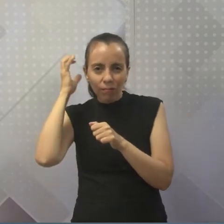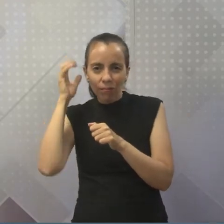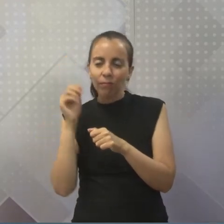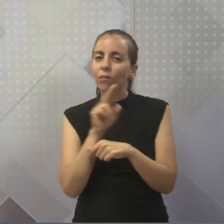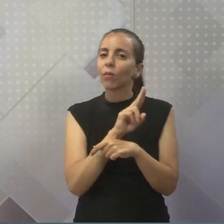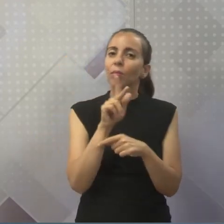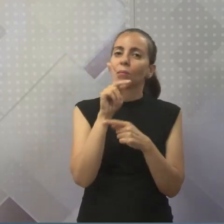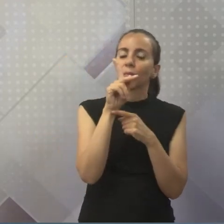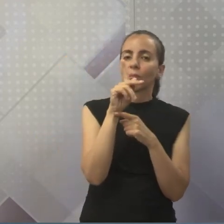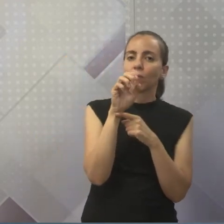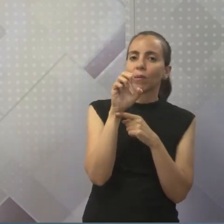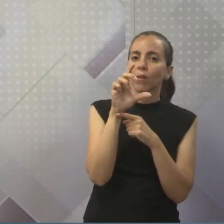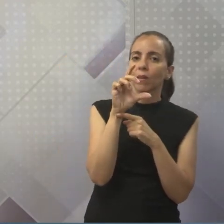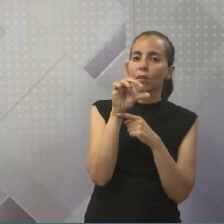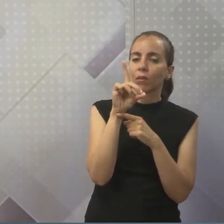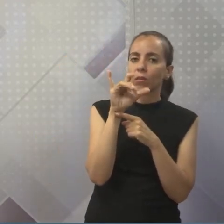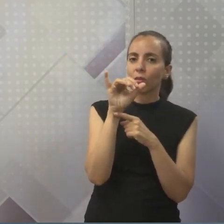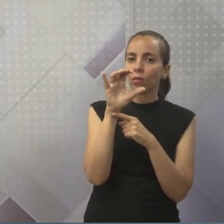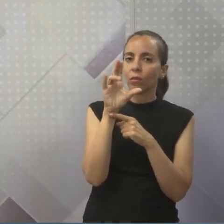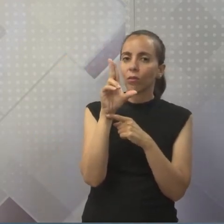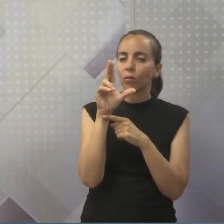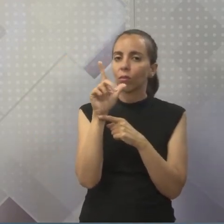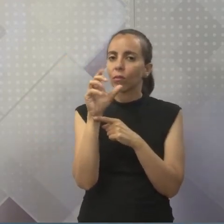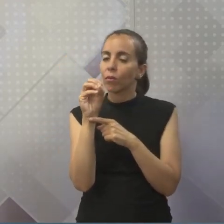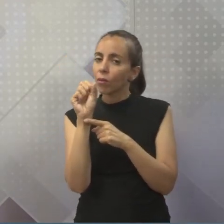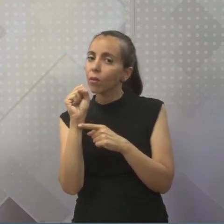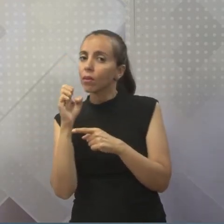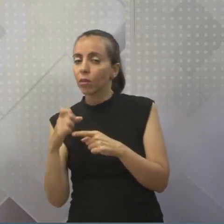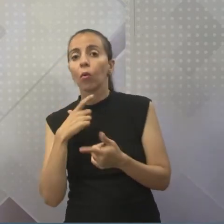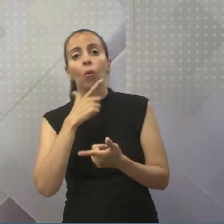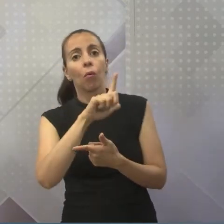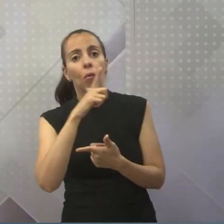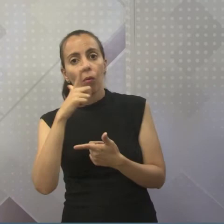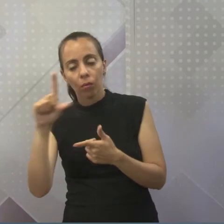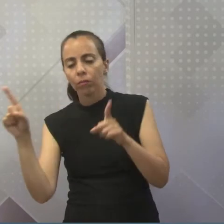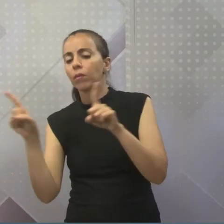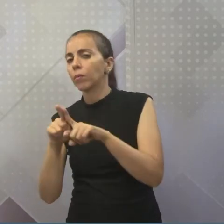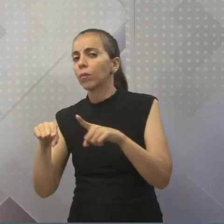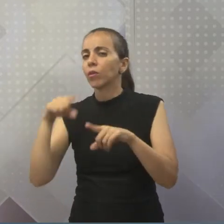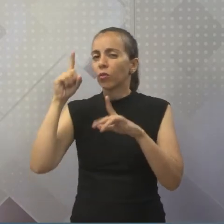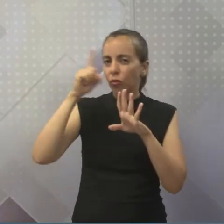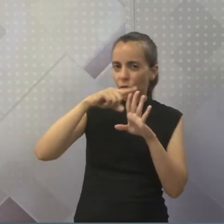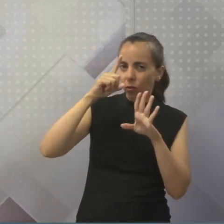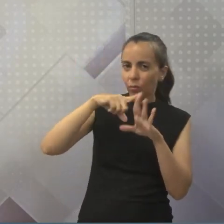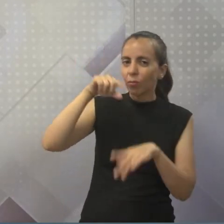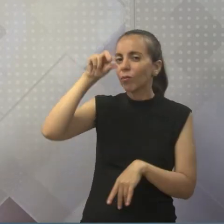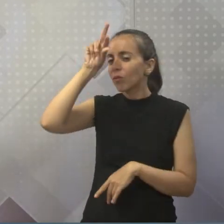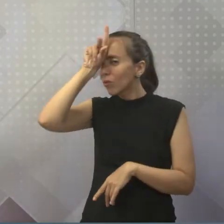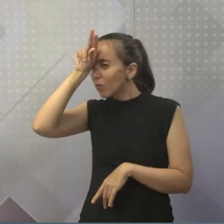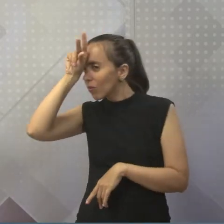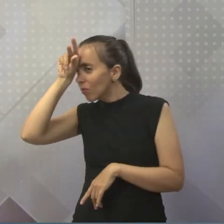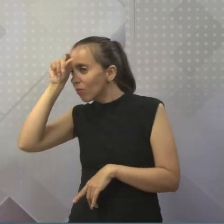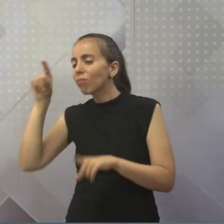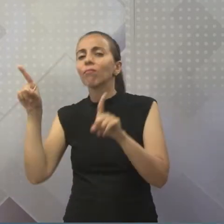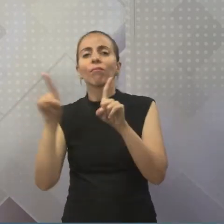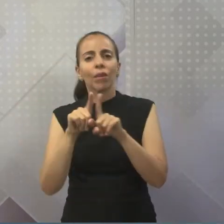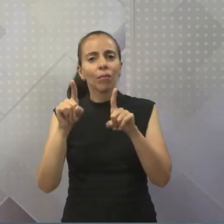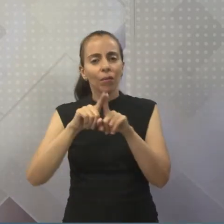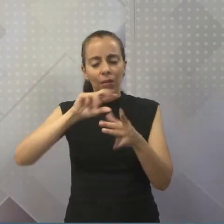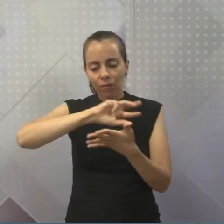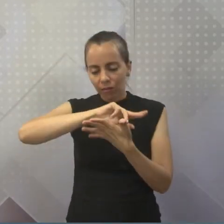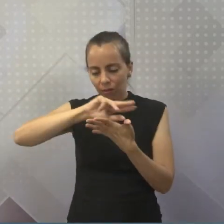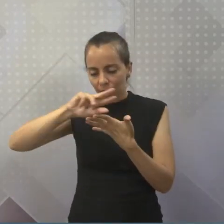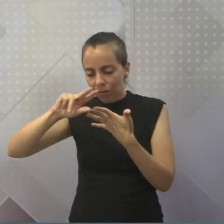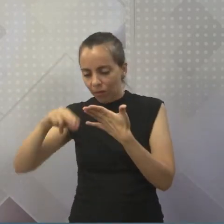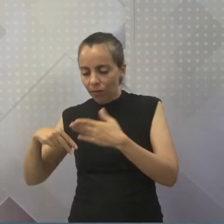não é? Como outros insetos, outros artrópodas, vamos chamar assim, né? Organismos com